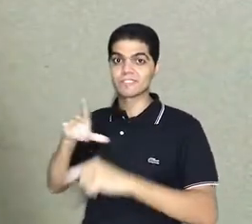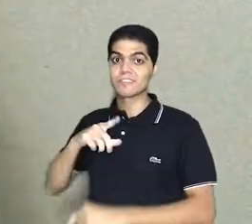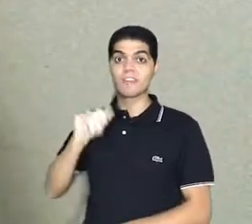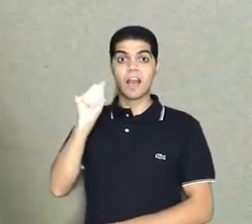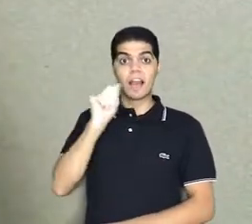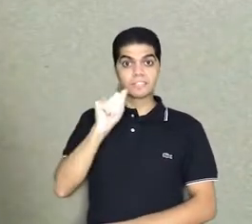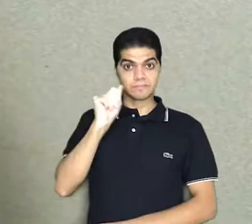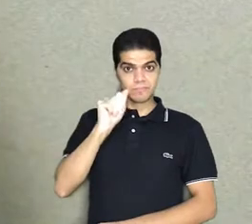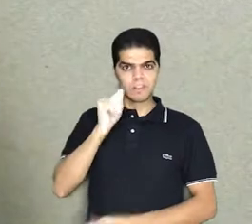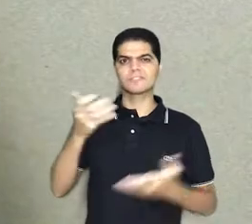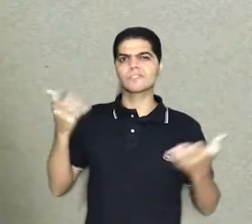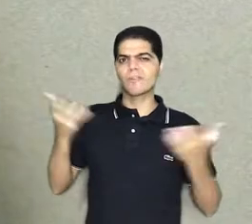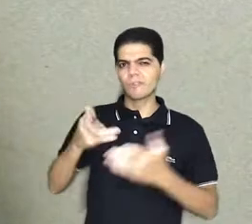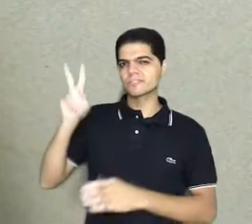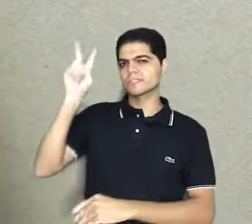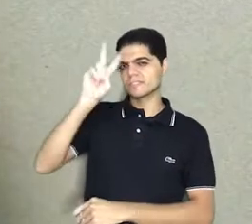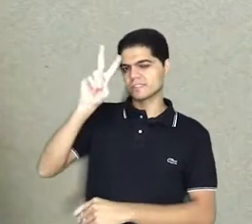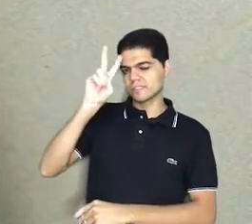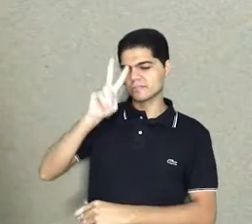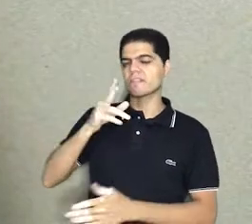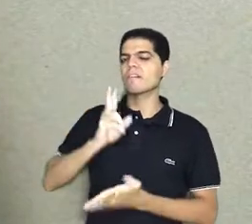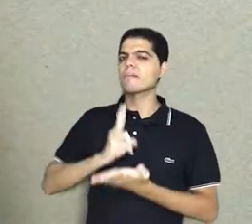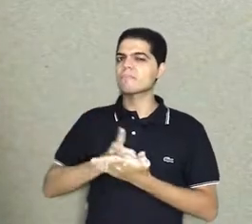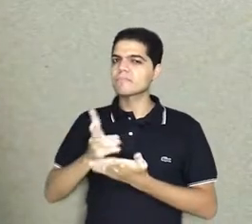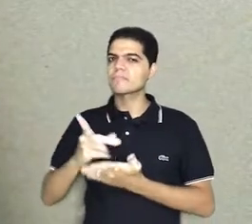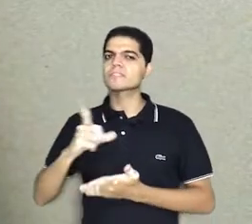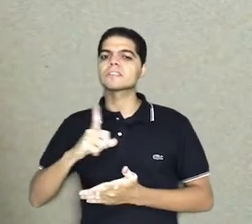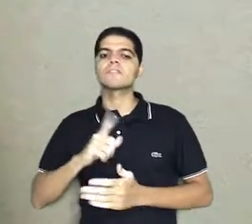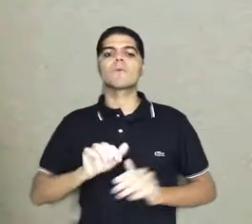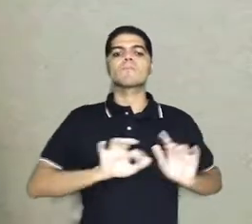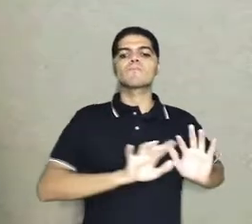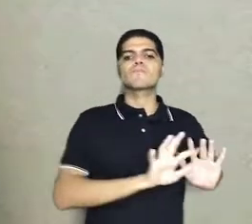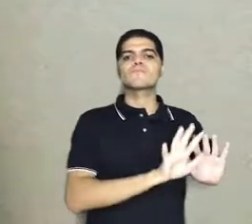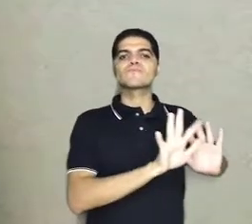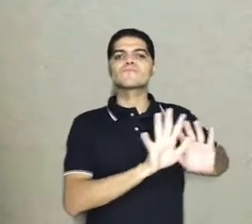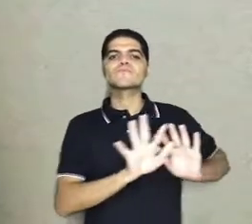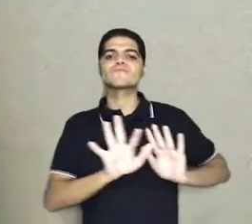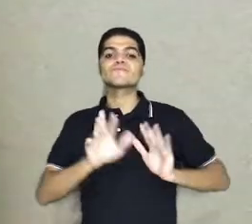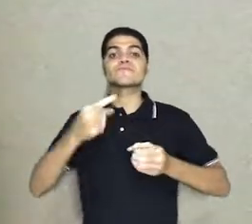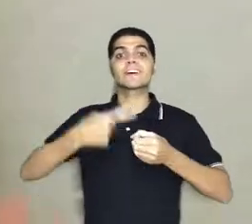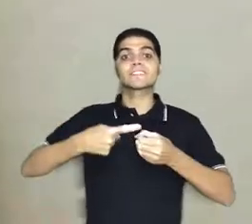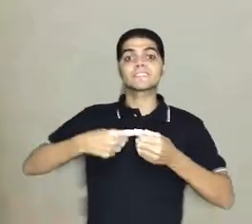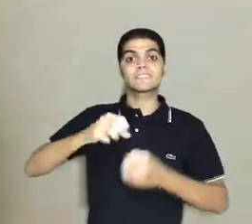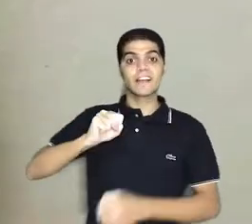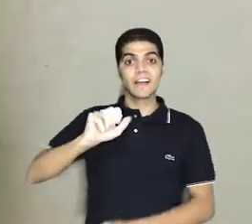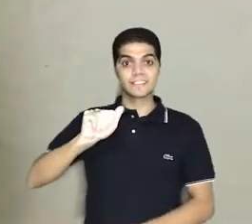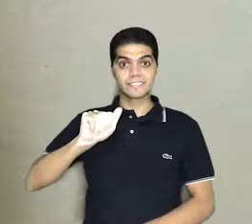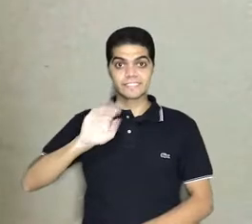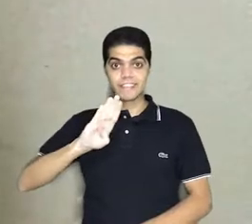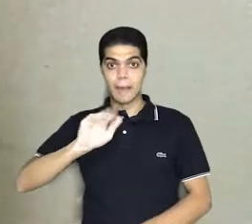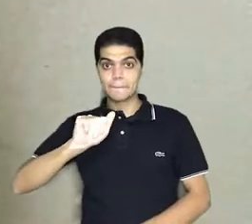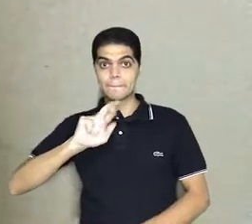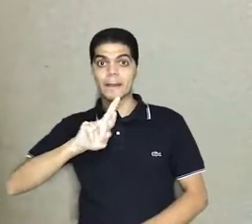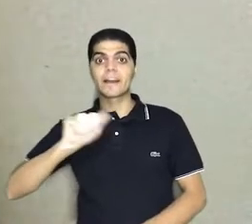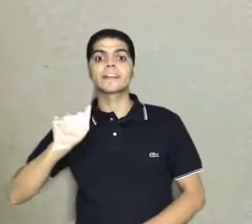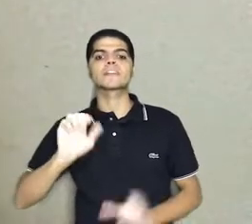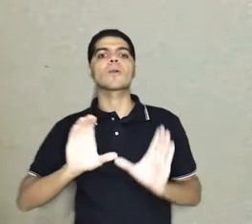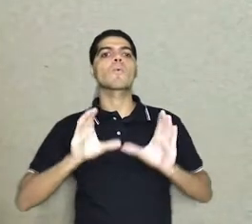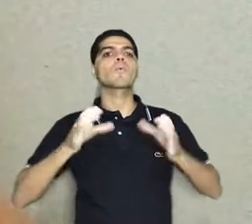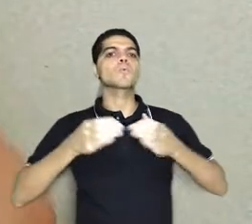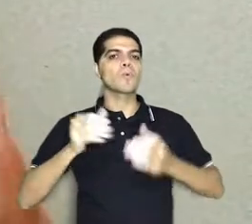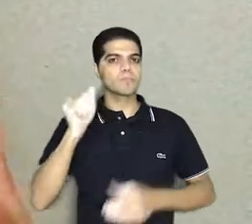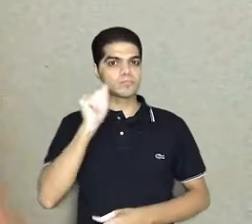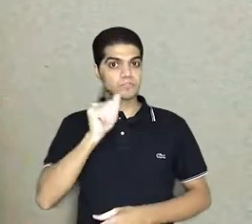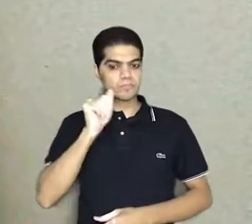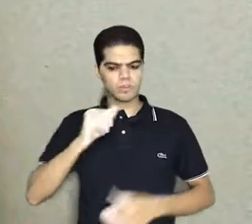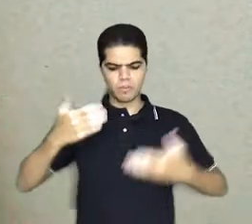são relembradas até hoje a partir de um cortejo que acontece na cidade de Saubara, chamado Caretas do Mingau, onde mulheres